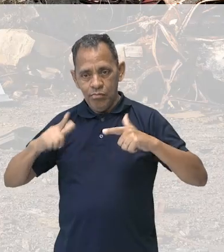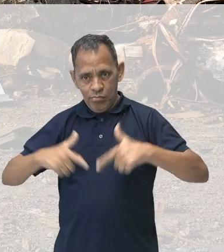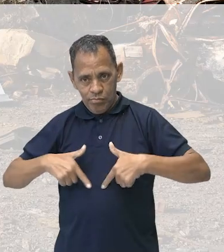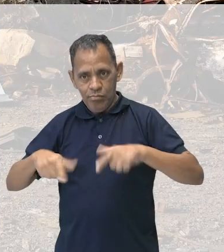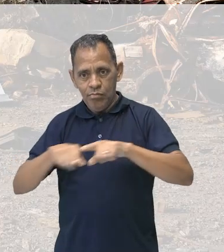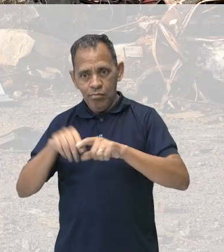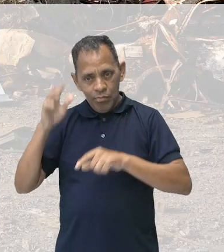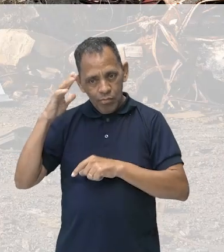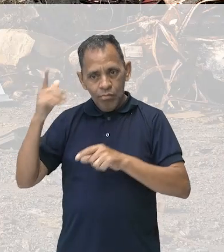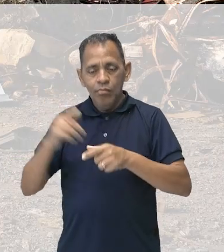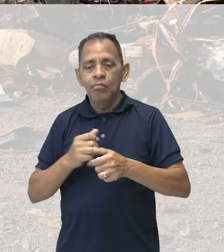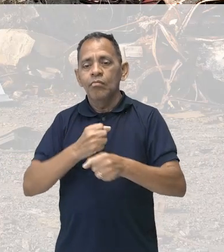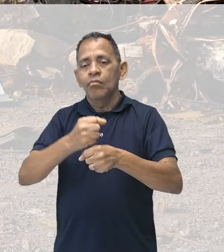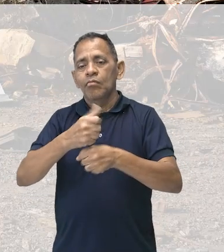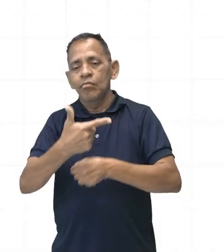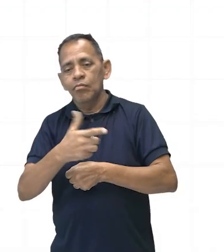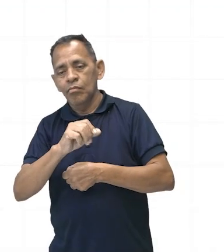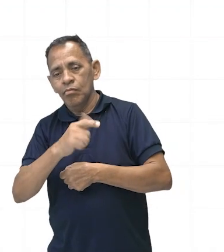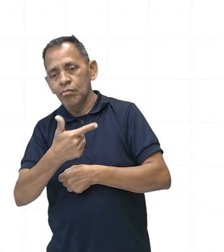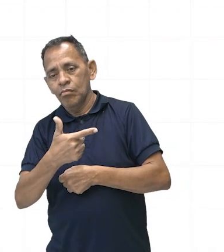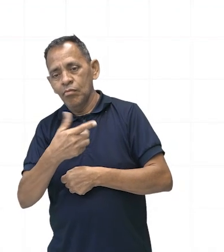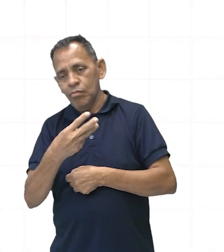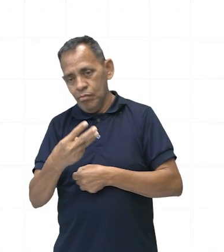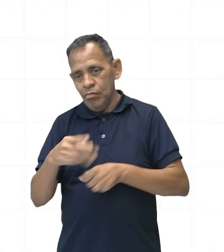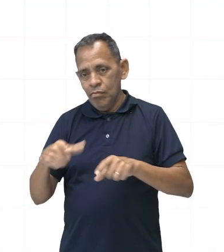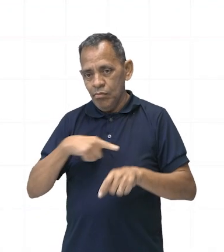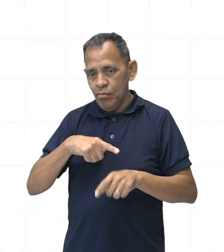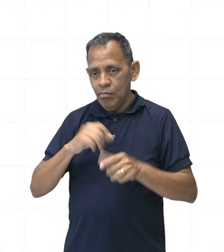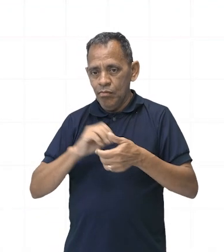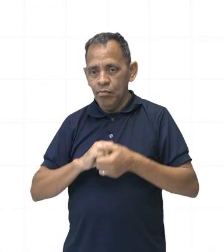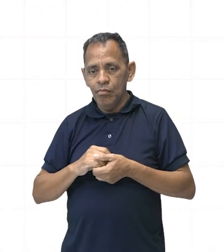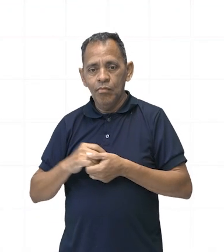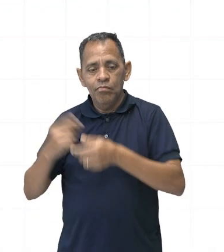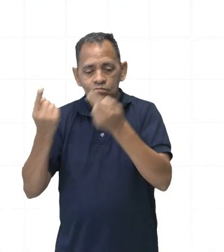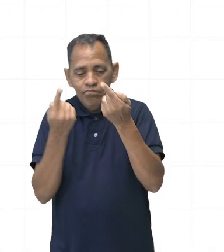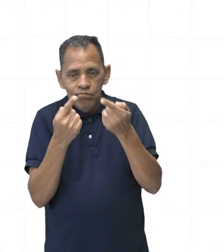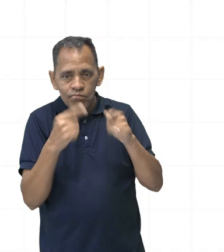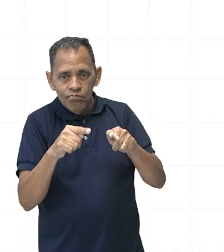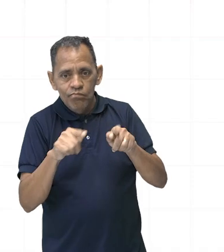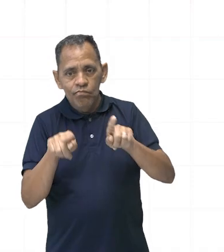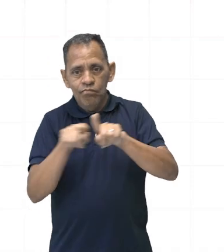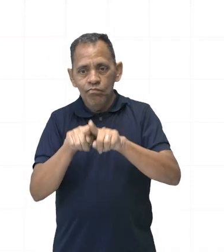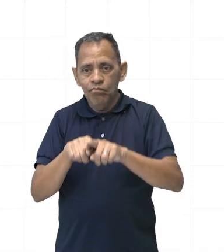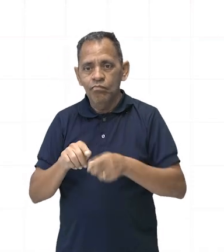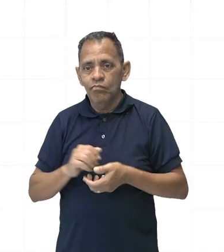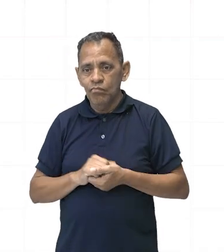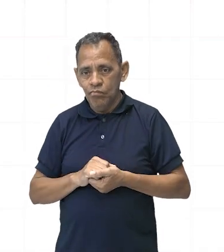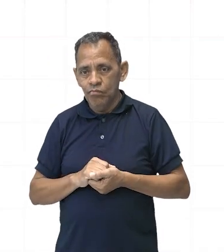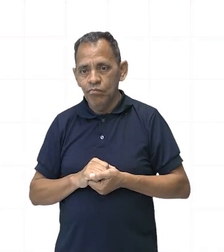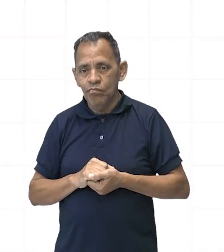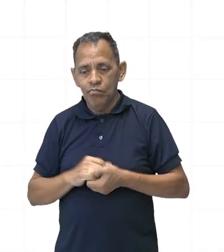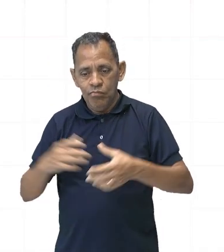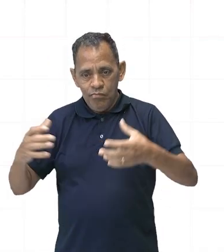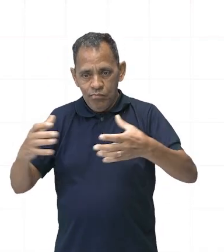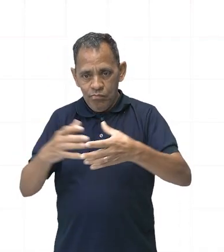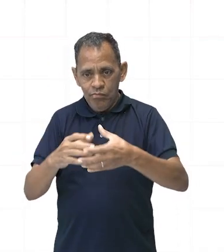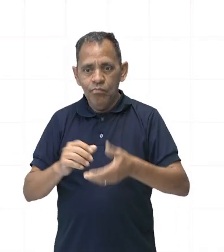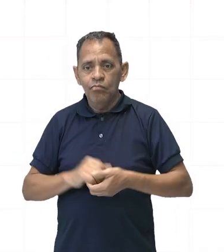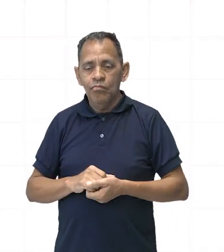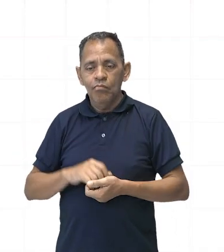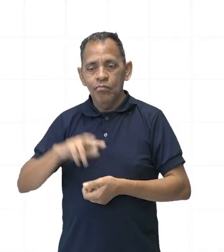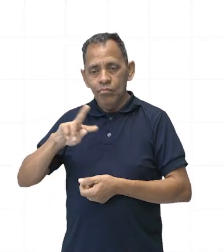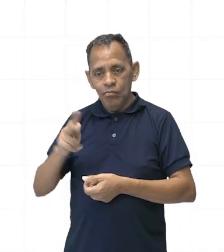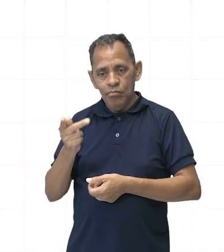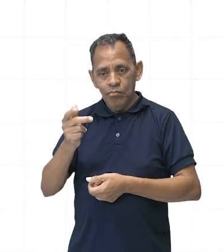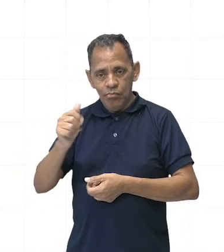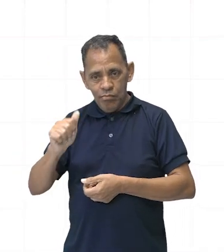2023, tá? Em 2023, nós tivemos esse confronto, né, entre os membros do grupo terrorista